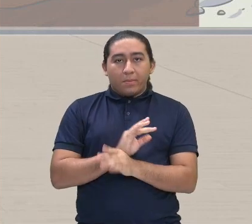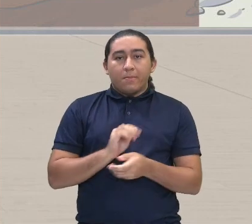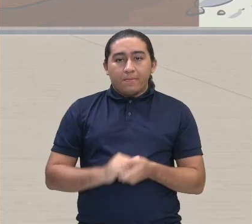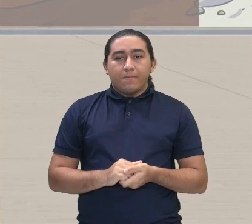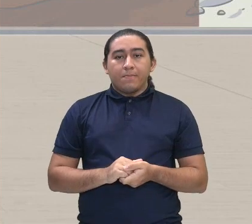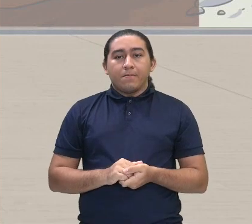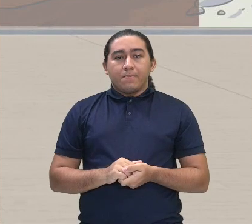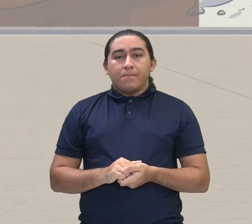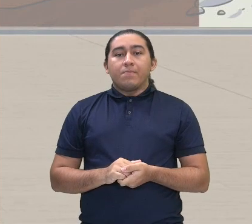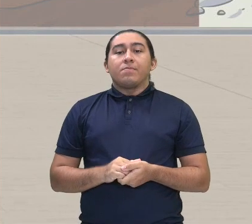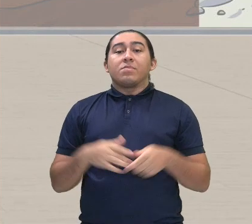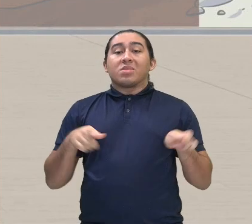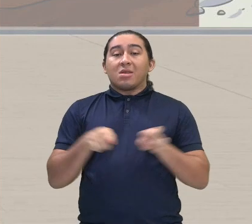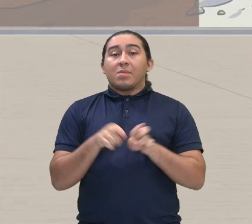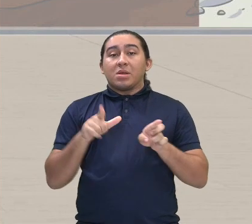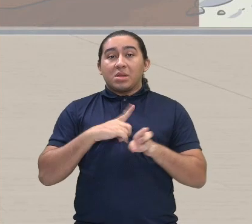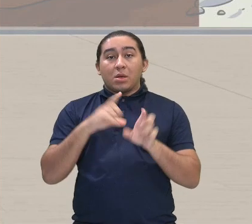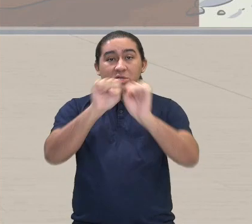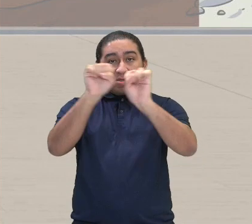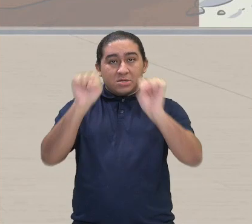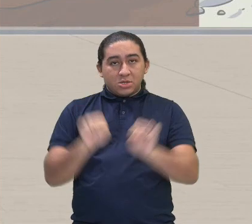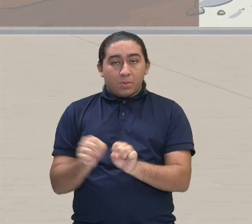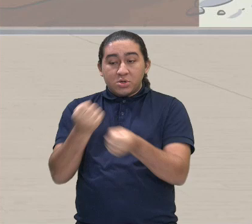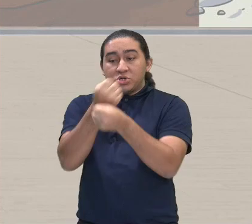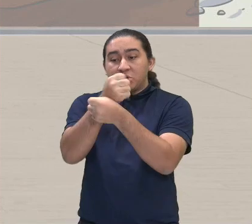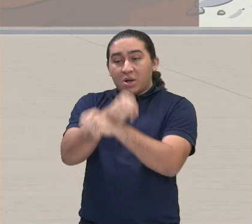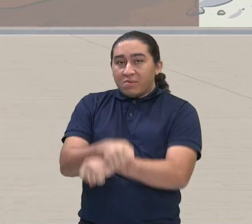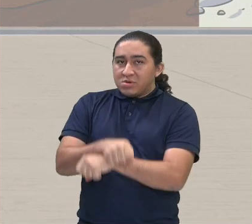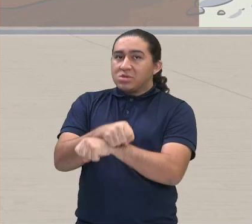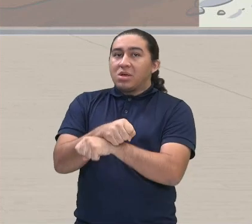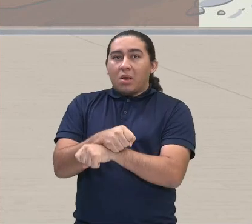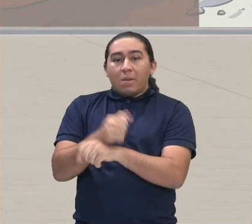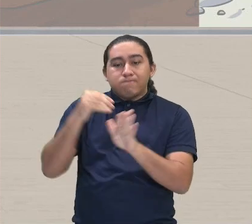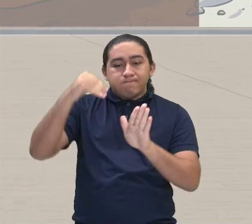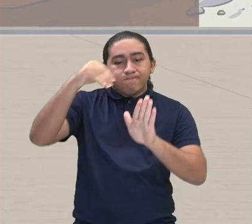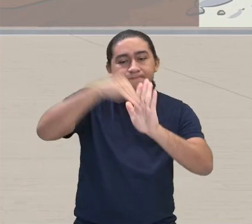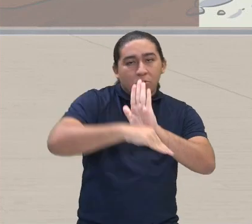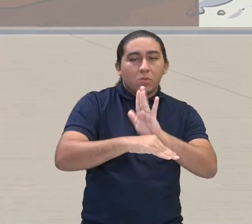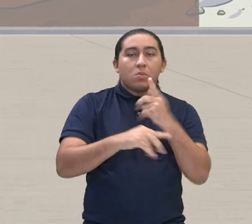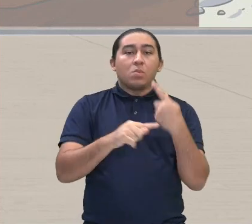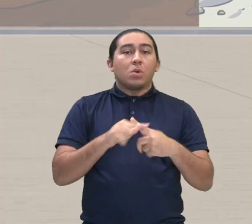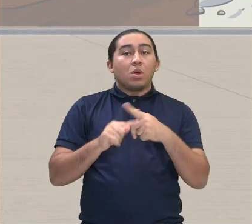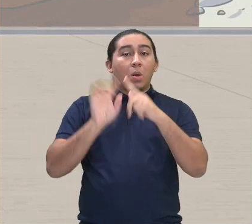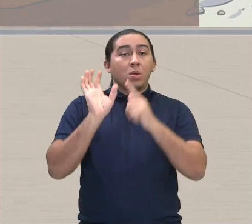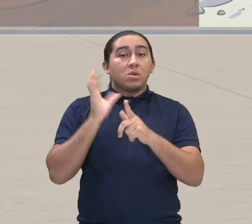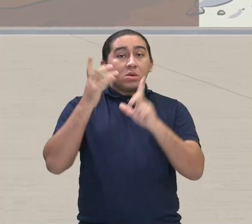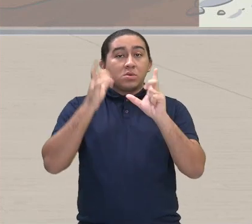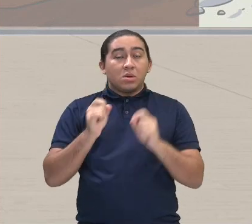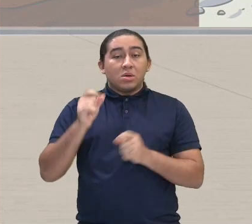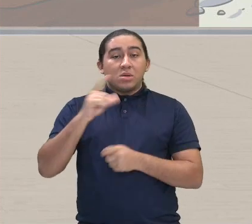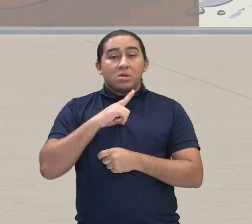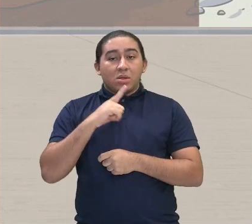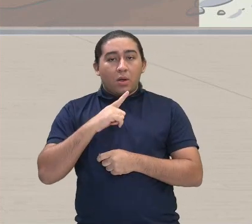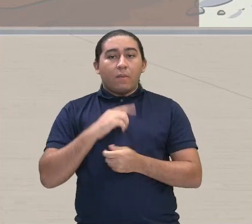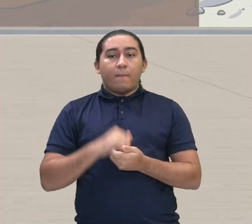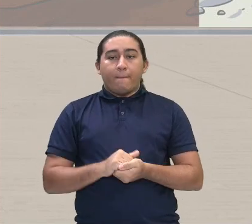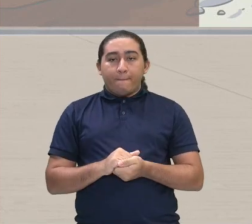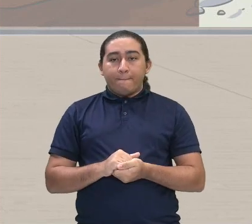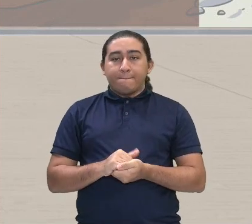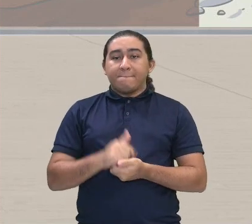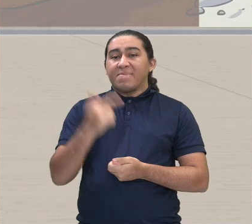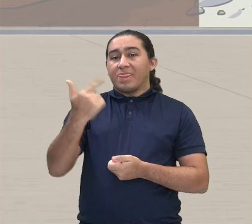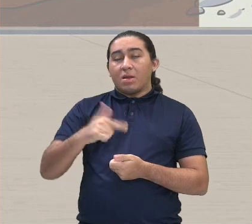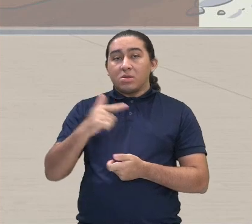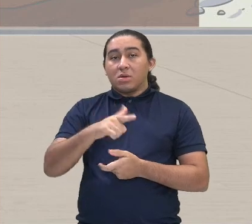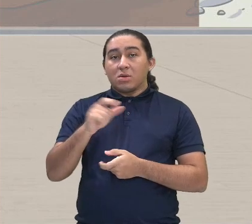disso, uma crise escravista, tá? Que vai ser causada por conta do declínio da mão de obra de escravizados, né? Que